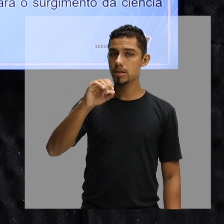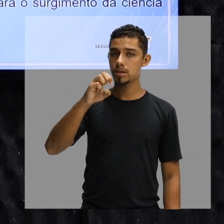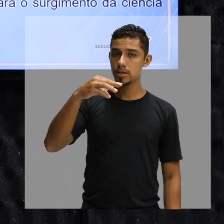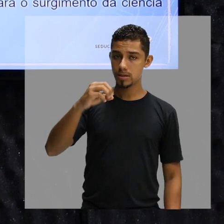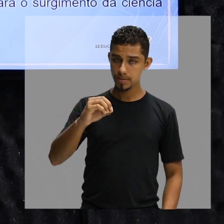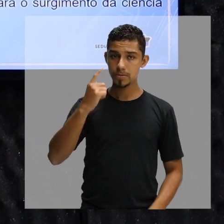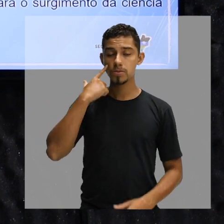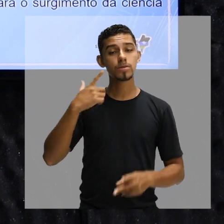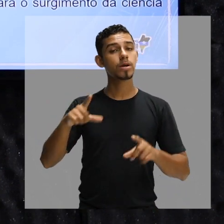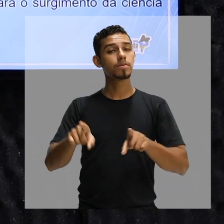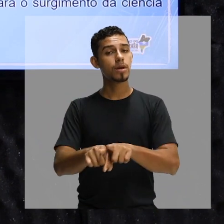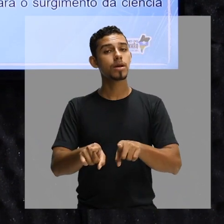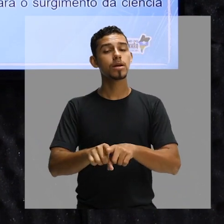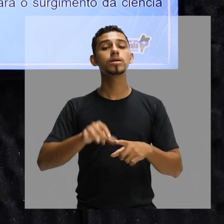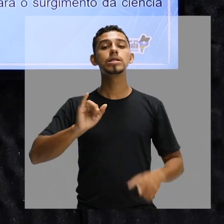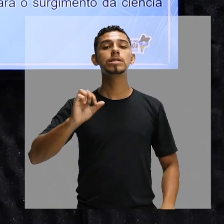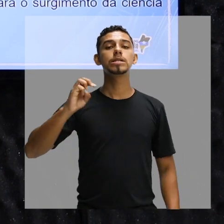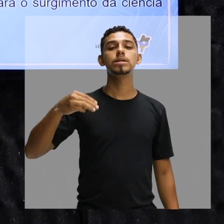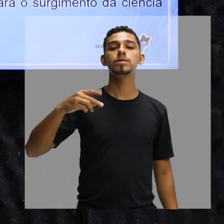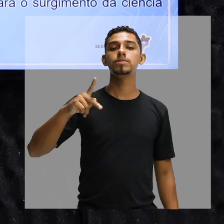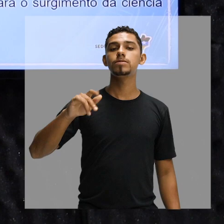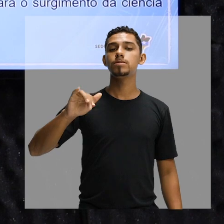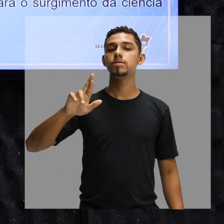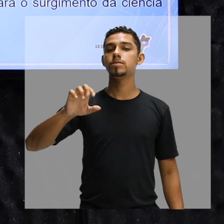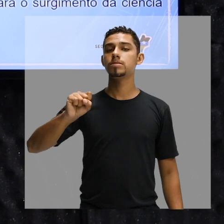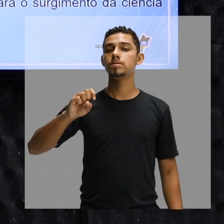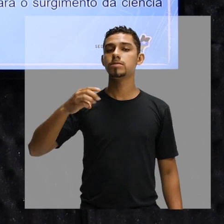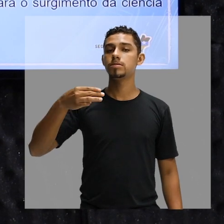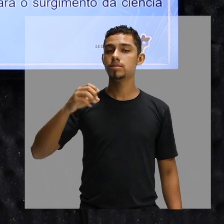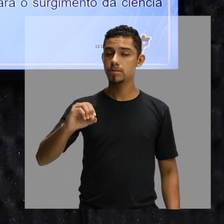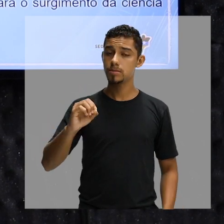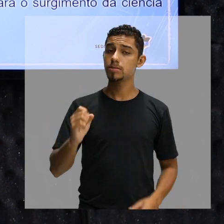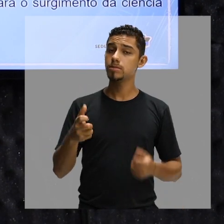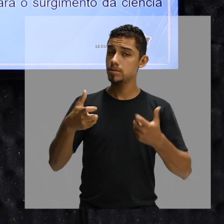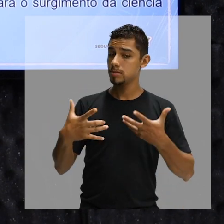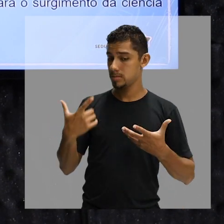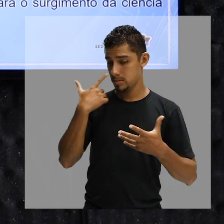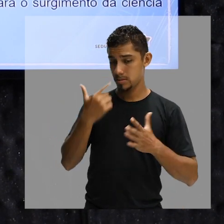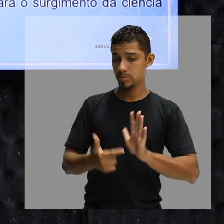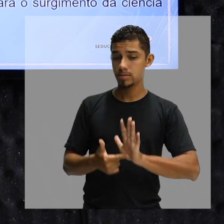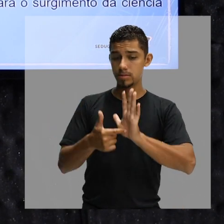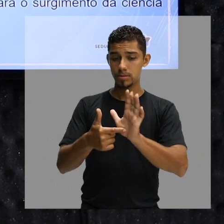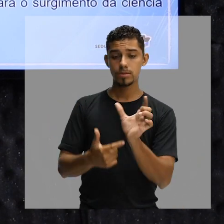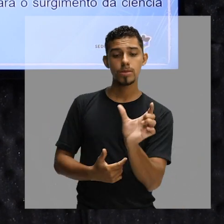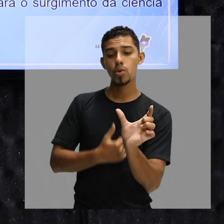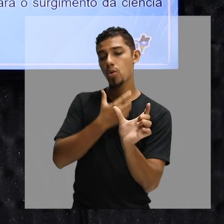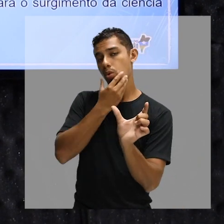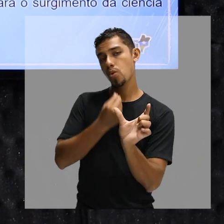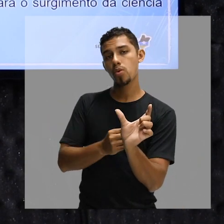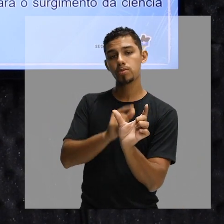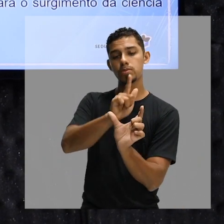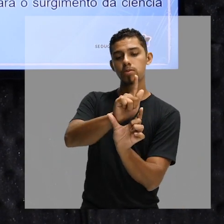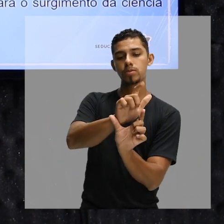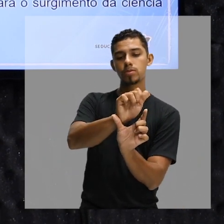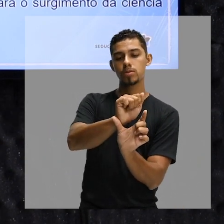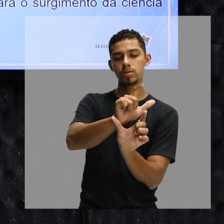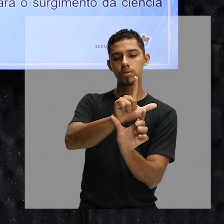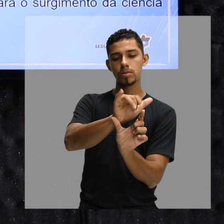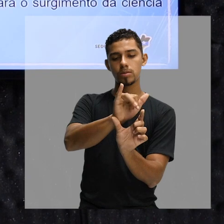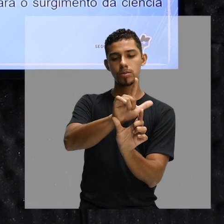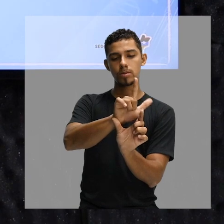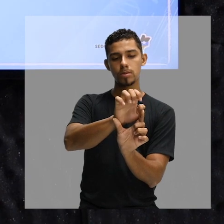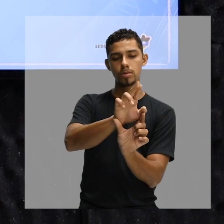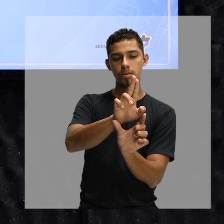ator aqui, responsável e que está sendo questionado, que está sendo trazido para nós, é o nosso amigo Galileu Galilei, correto?